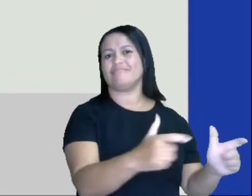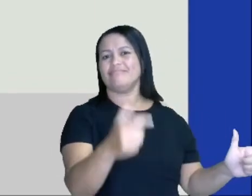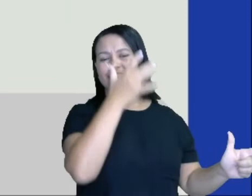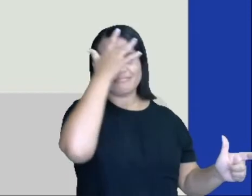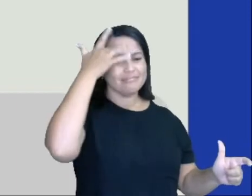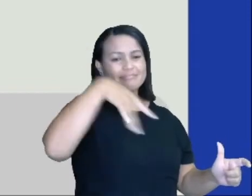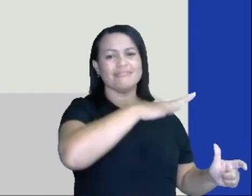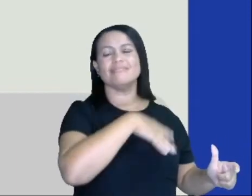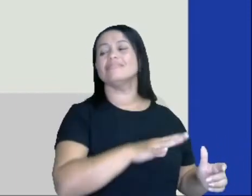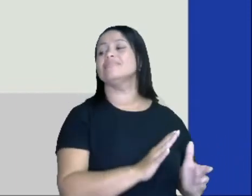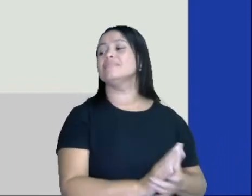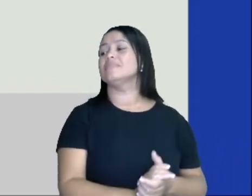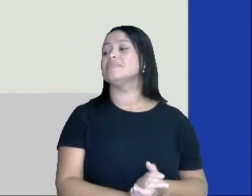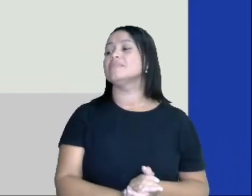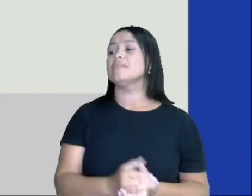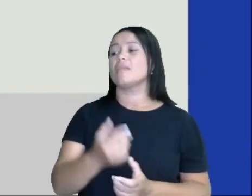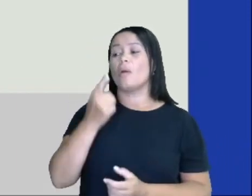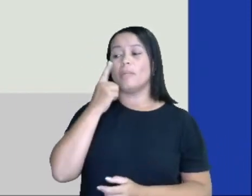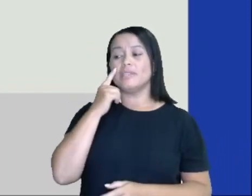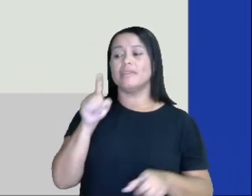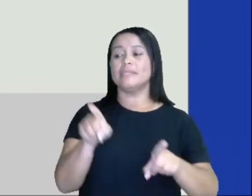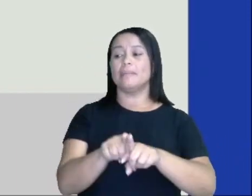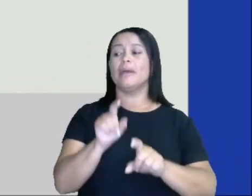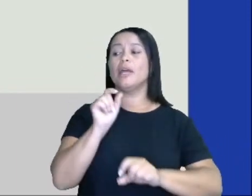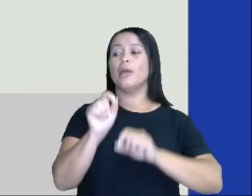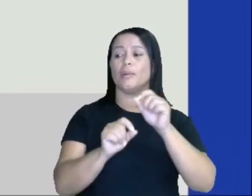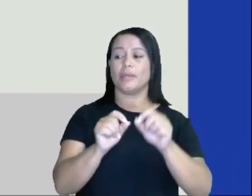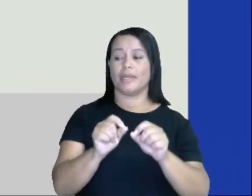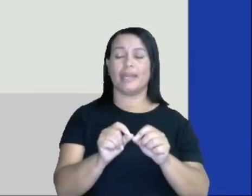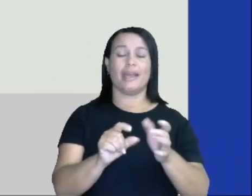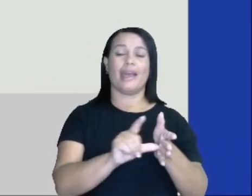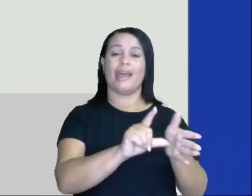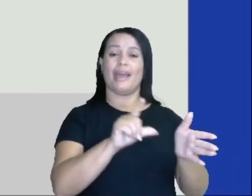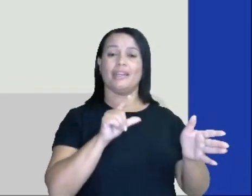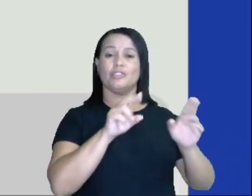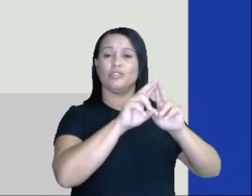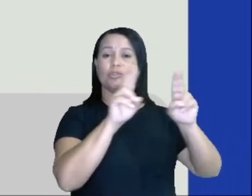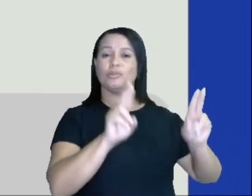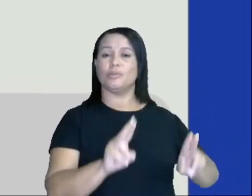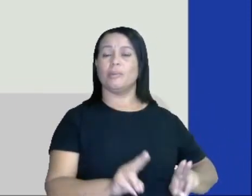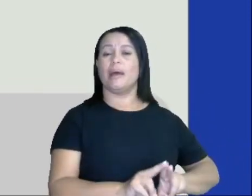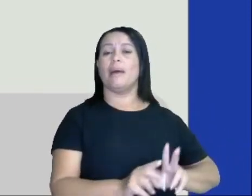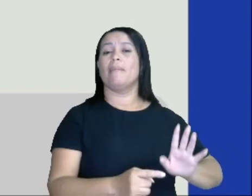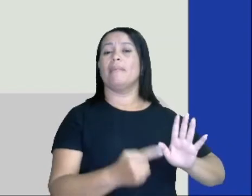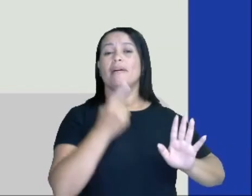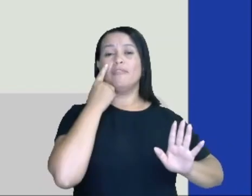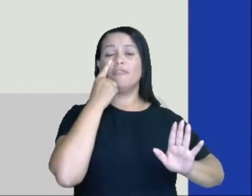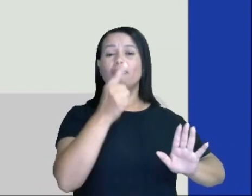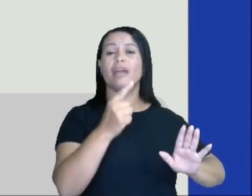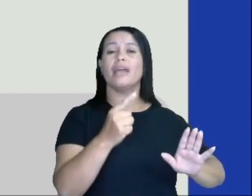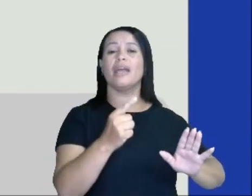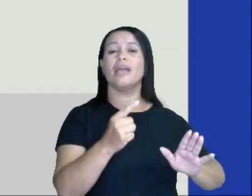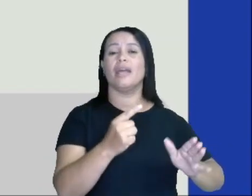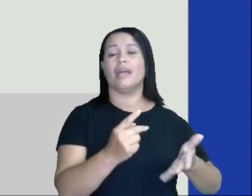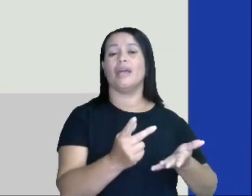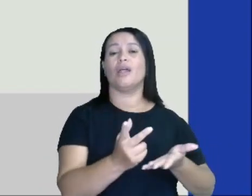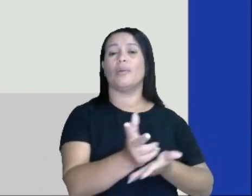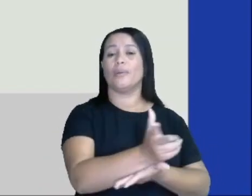aqui, a gente pode ver, desculpa, antes do mapa, a gente pode ver aqui no gráfico, isso